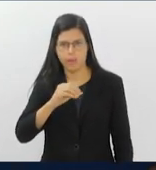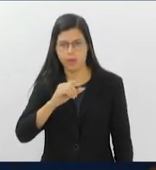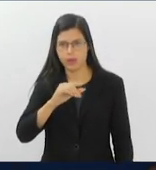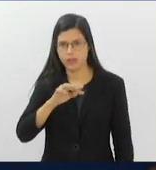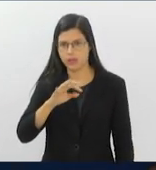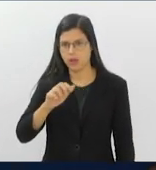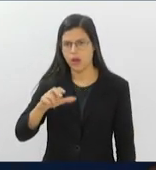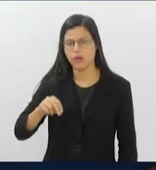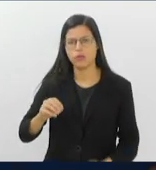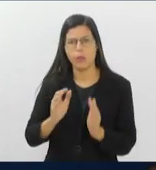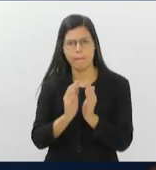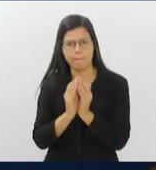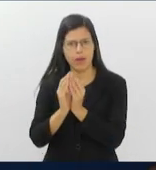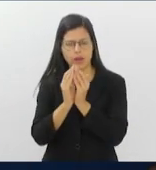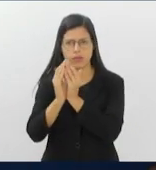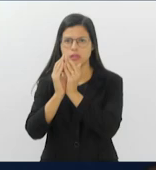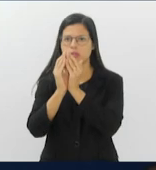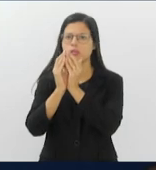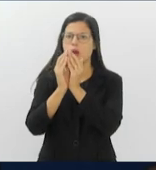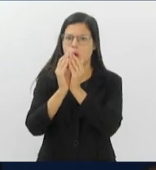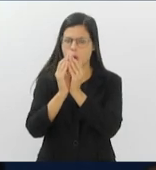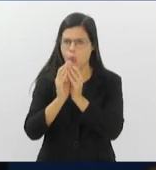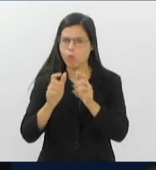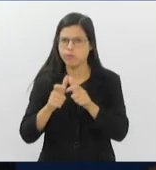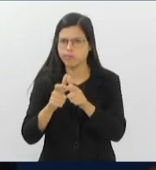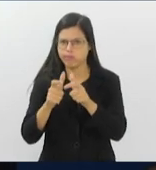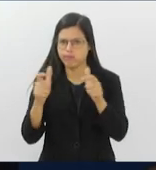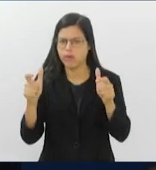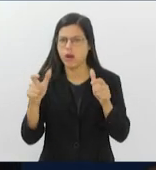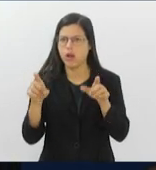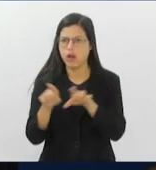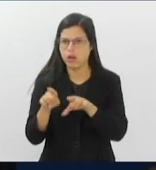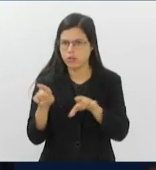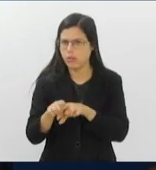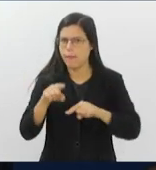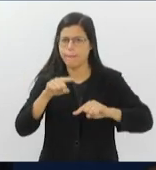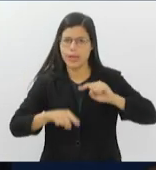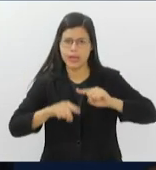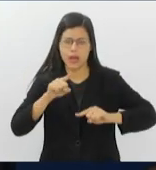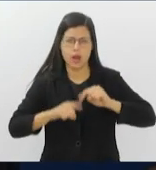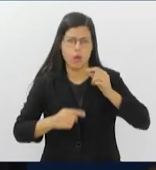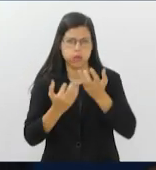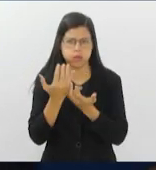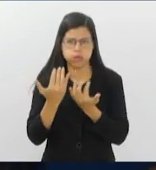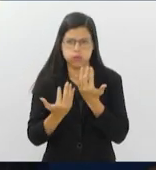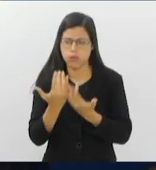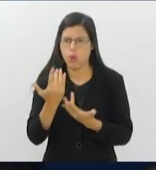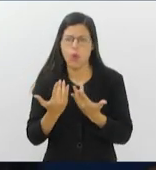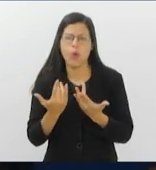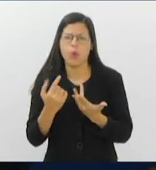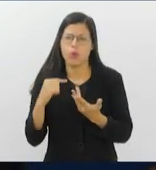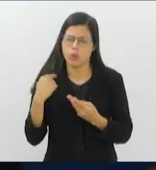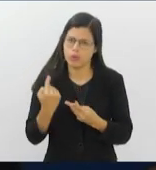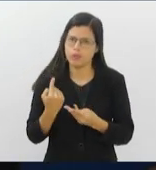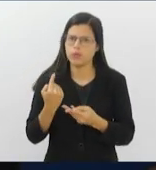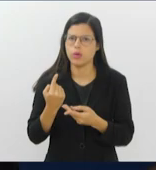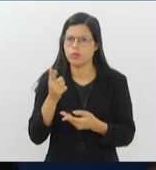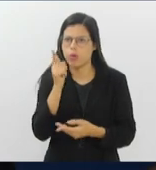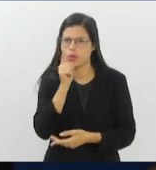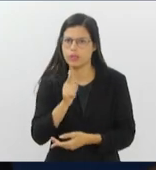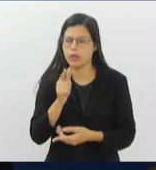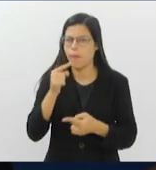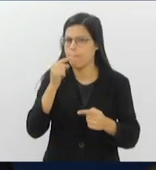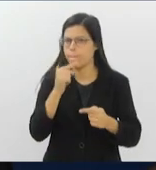de dezenas de metros e com bastante material incendiário ali que não foi colocado ao ar devido ao nosso trabalho